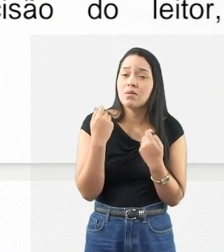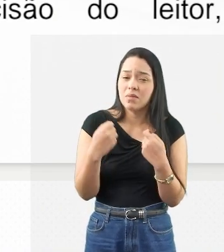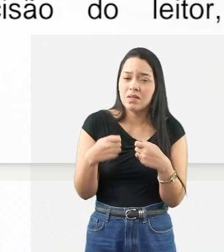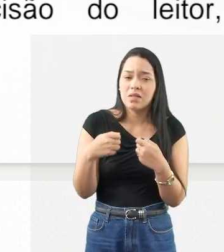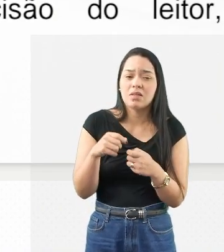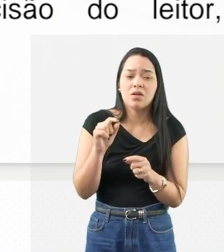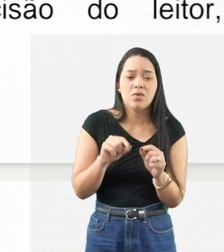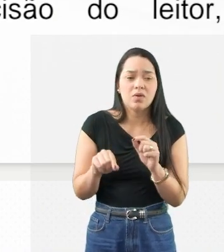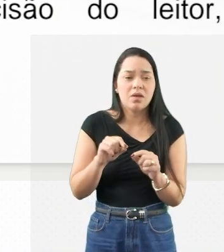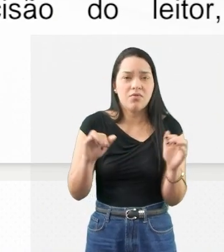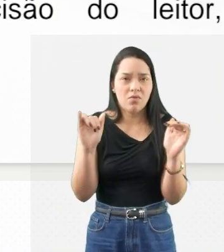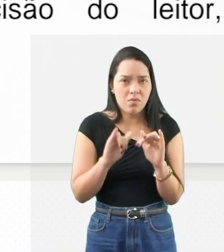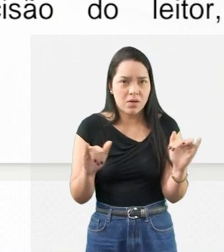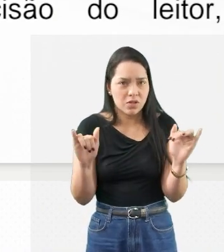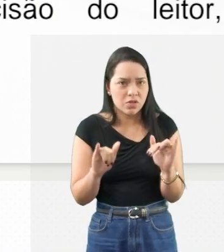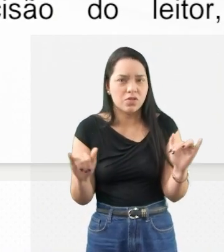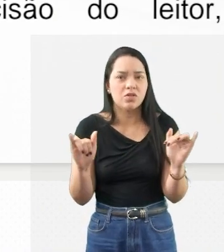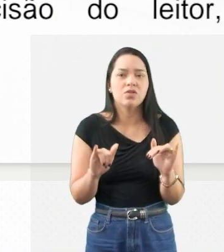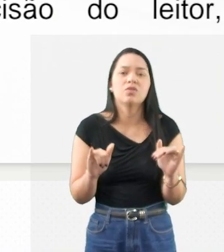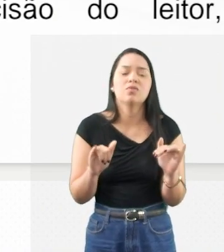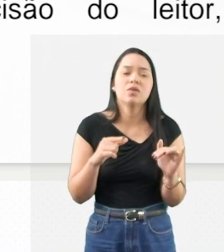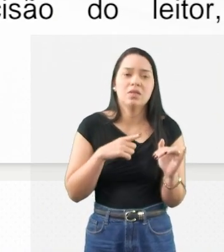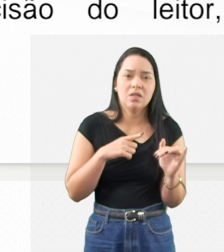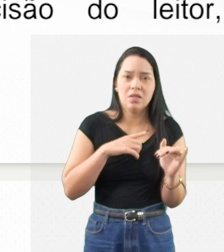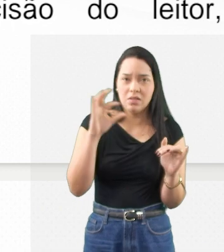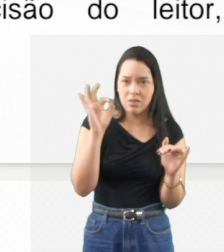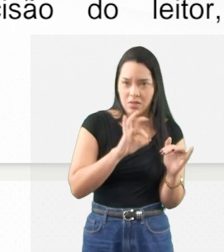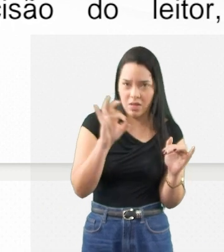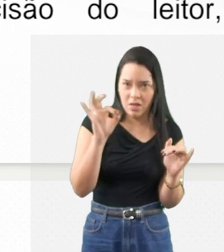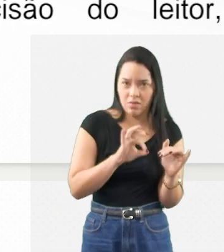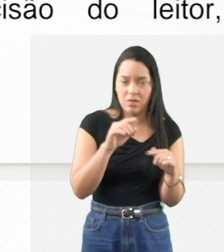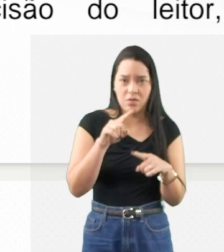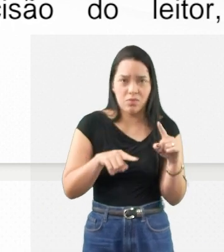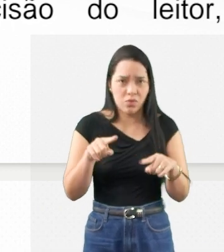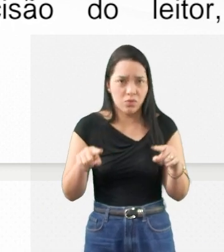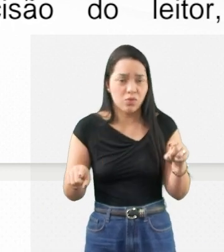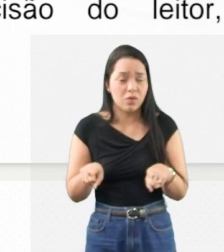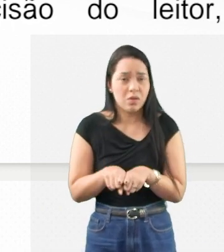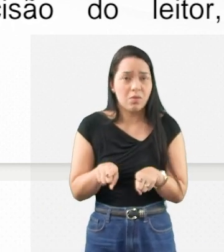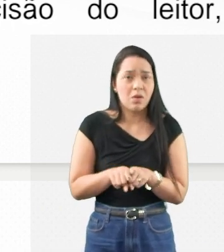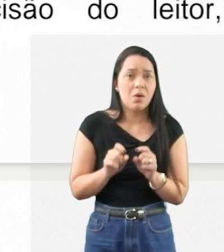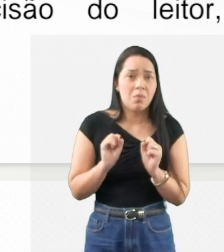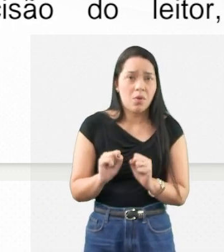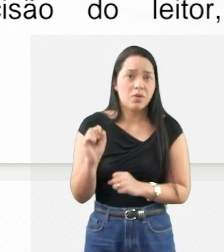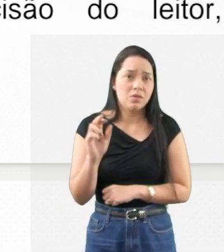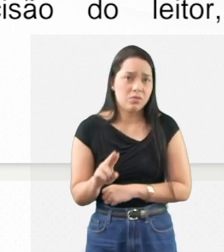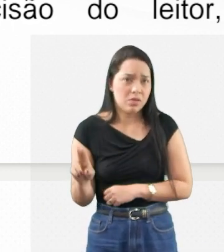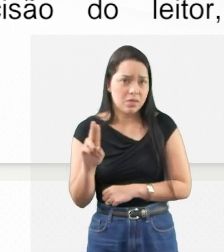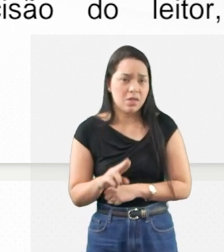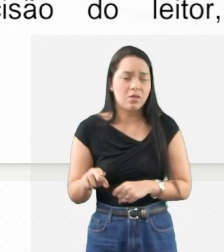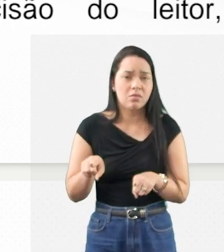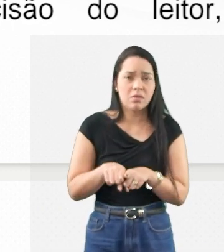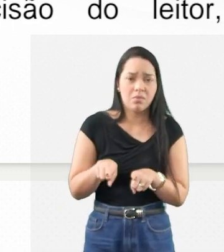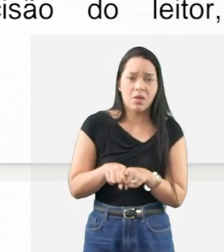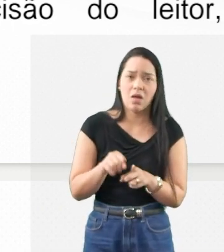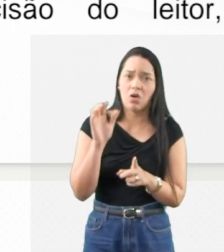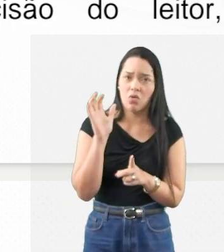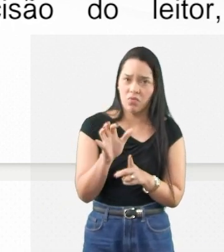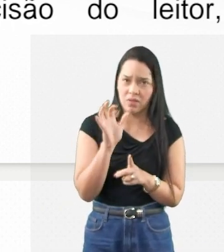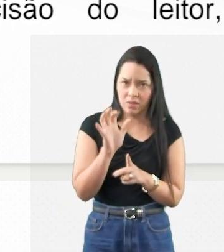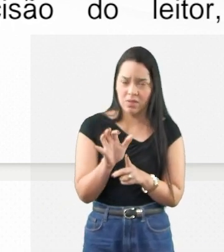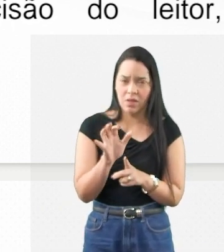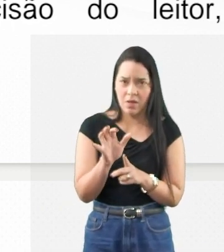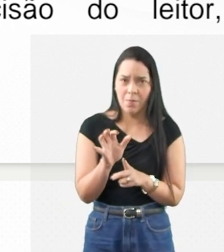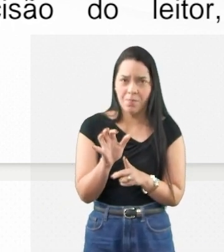folder pode ser informativo, né, fornecer esses dados sobre produtos ou serviços. Ele pode também ser utilizado para tentar convencer o